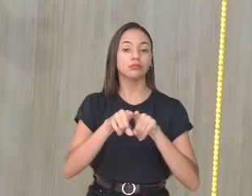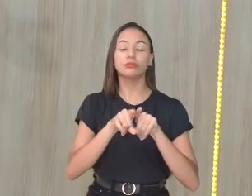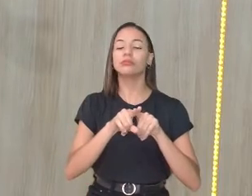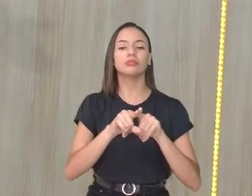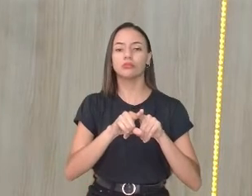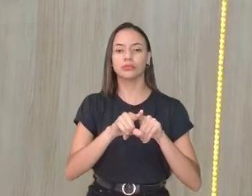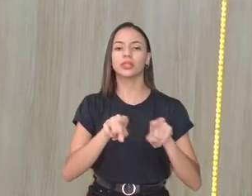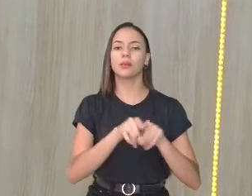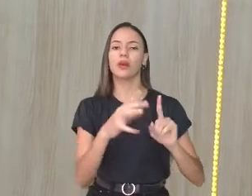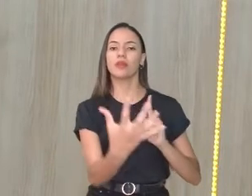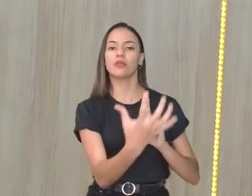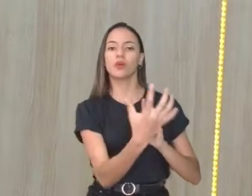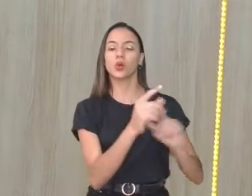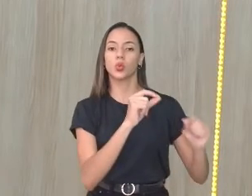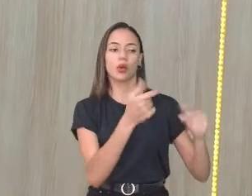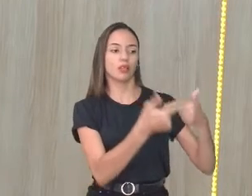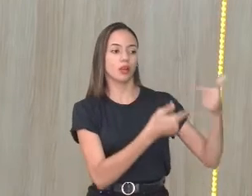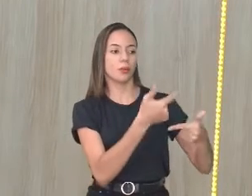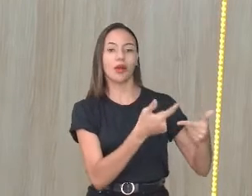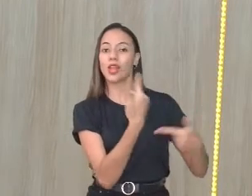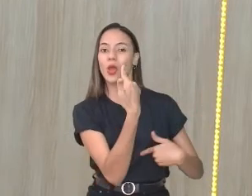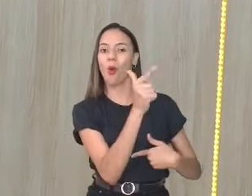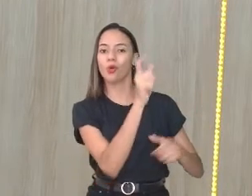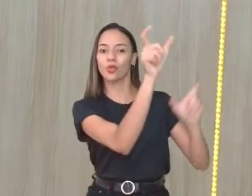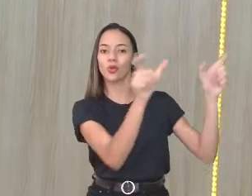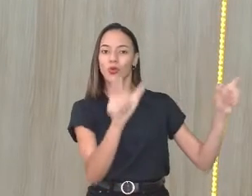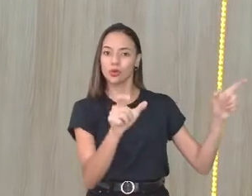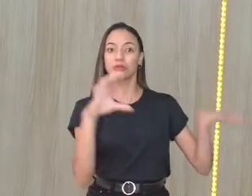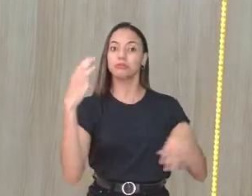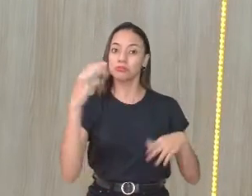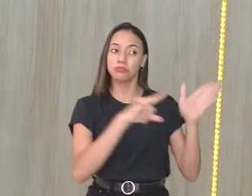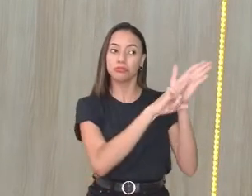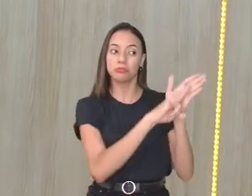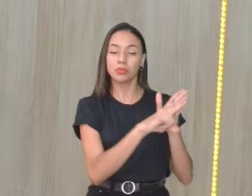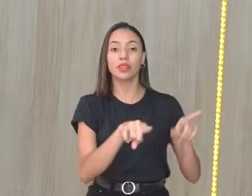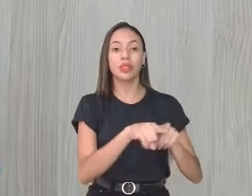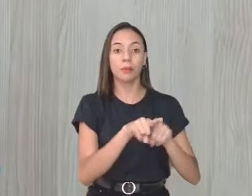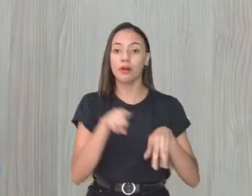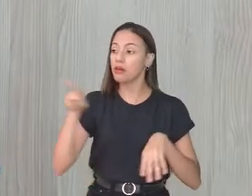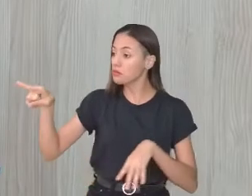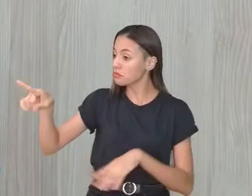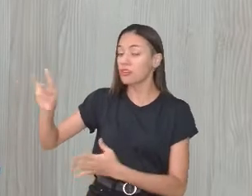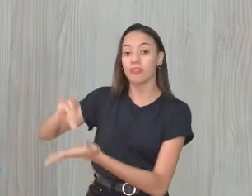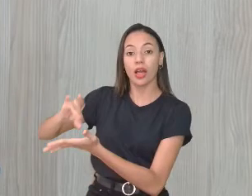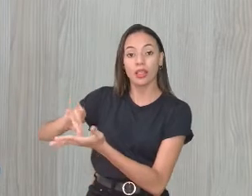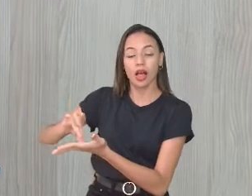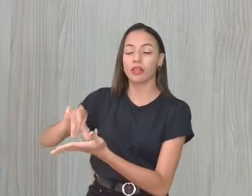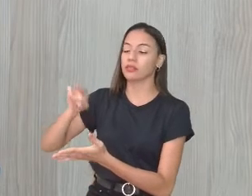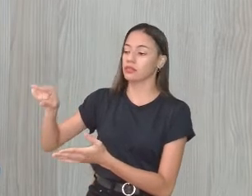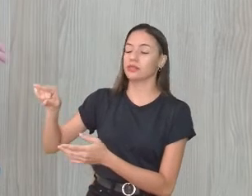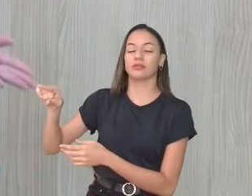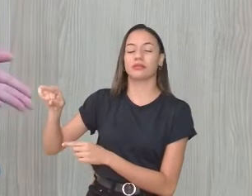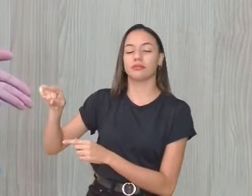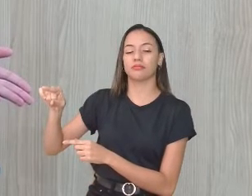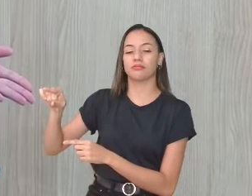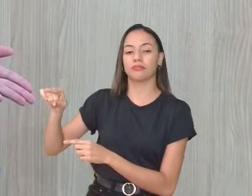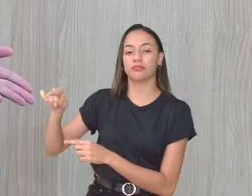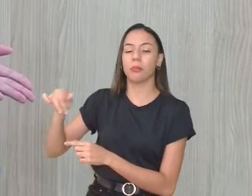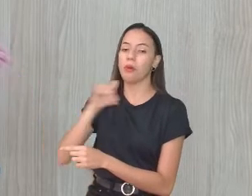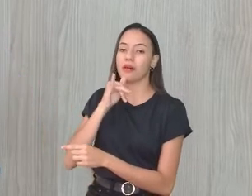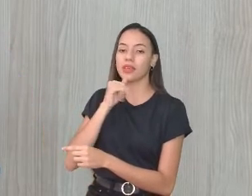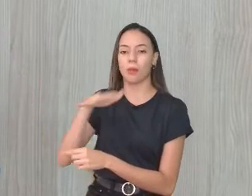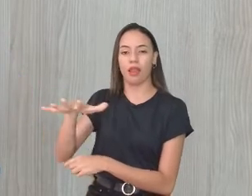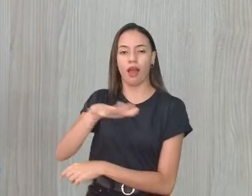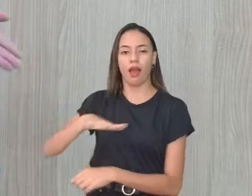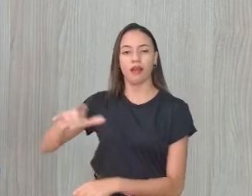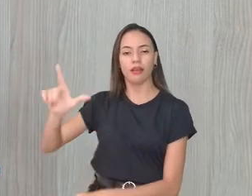do trabalho de outros pesquisadores, não é? Da diacronia, né? Isso. Na verdade, a gente sempre fala em literatura,